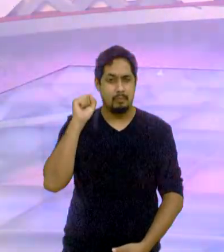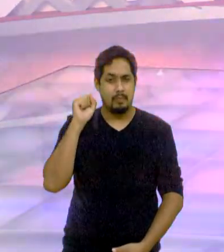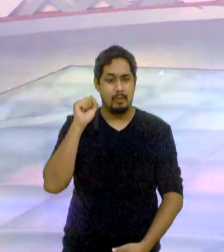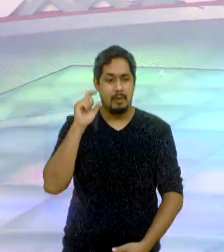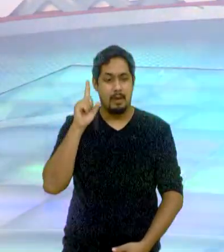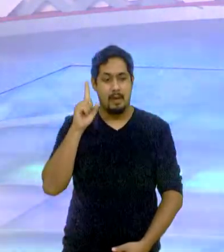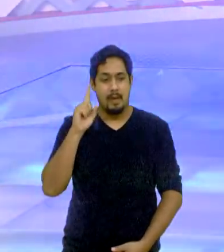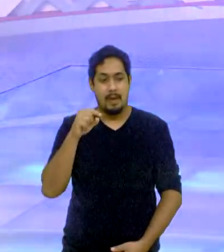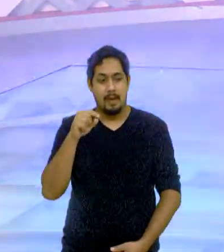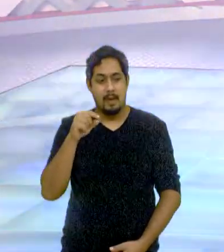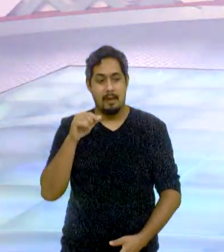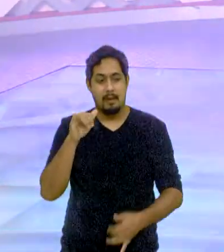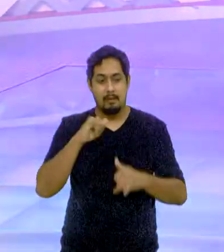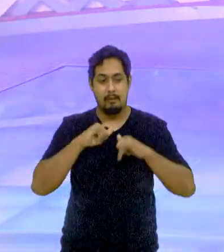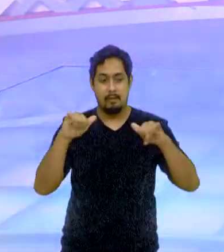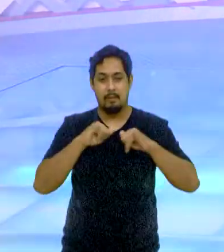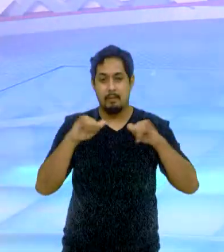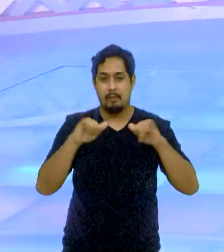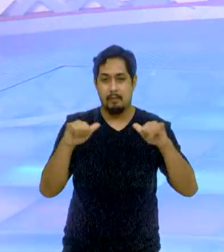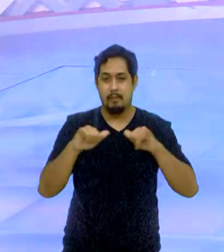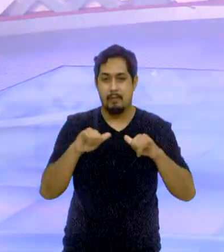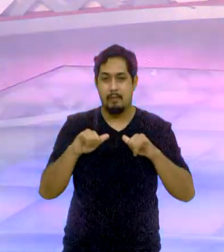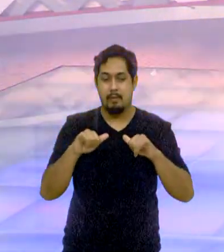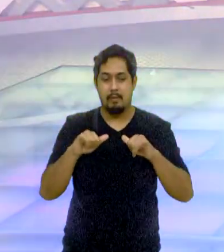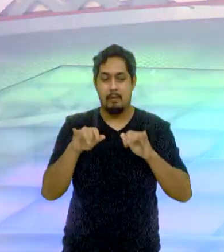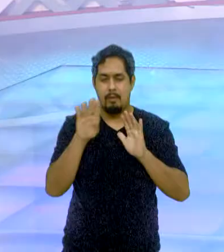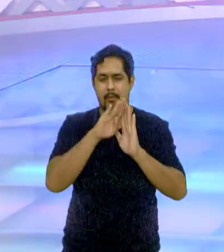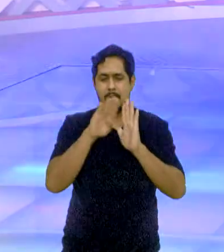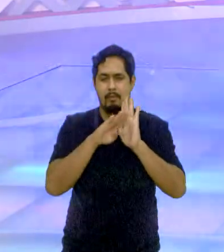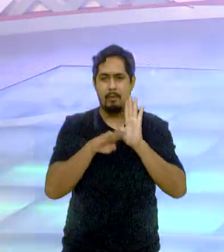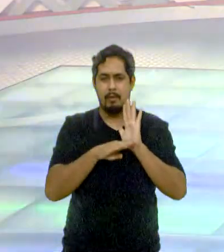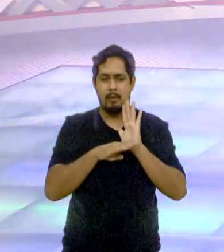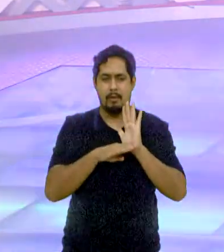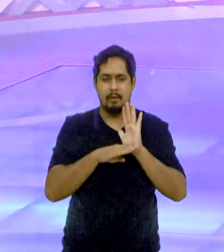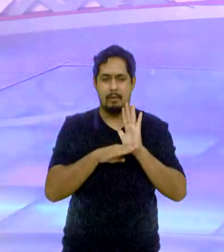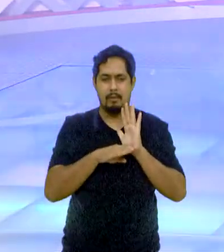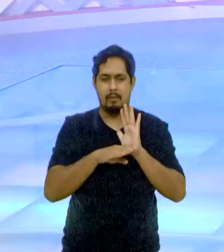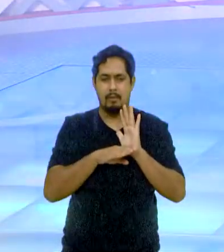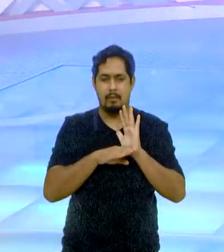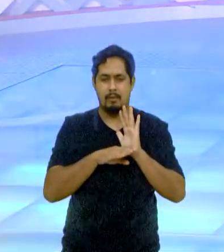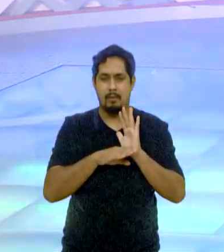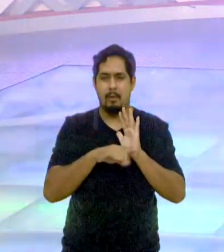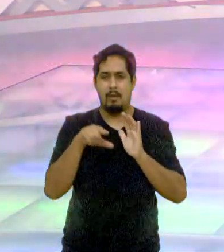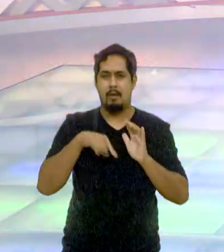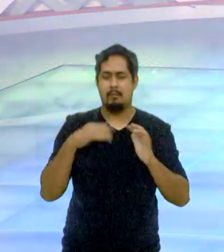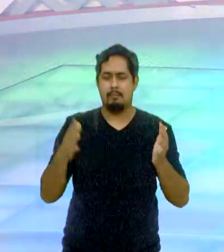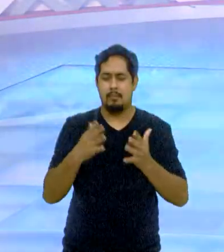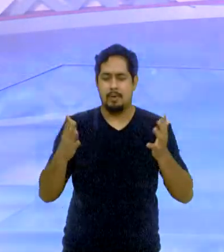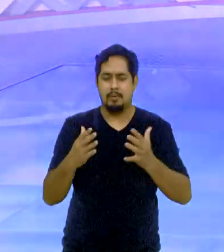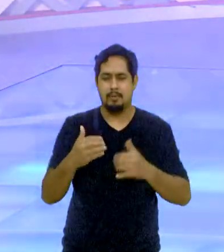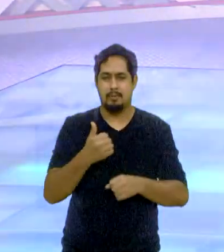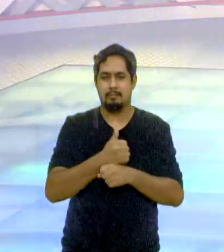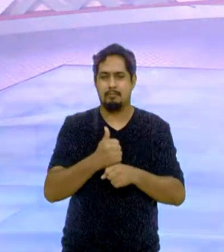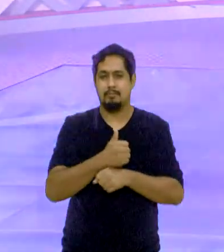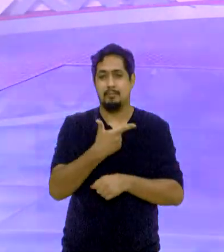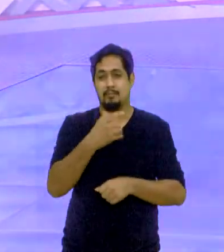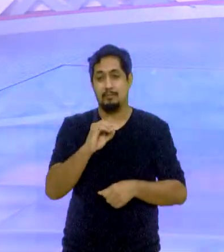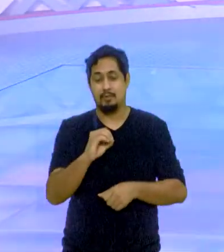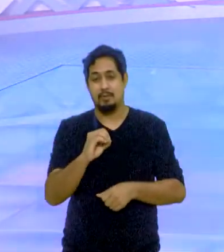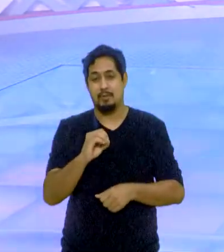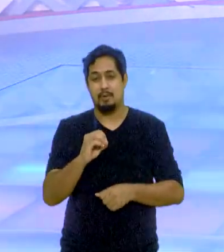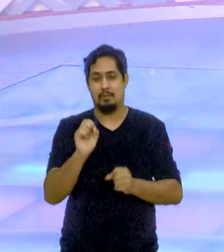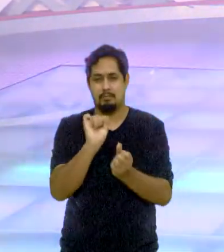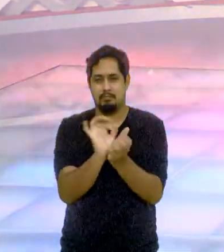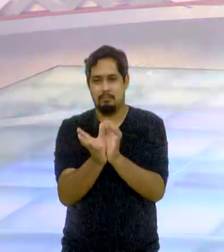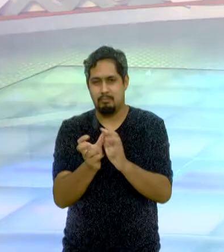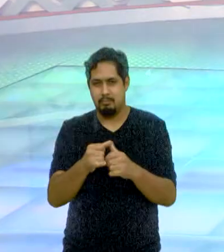É pra anunciando aí o meu quadro, eu vou me assustar também. Em comemoração aos 20 anos do programa Algo Mais. Toda vez que eu chamo a